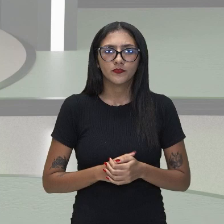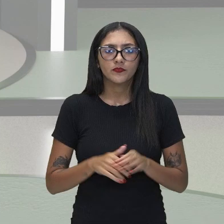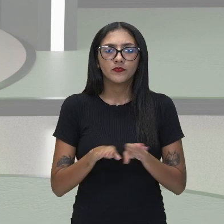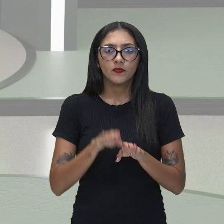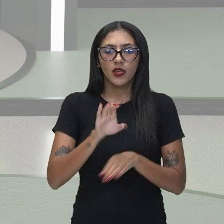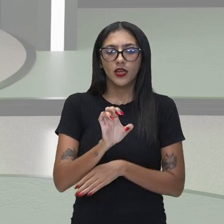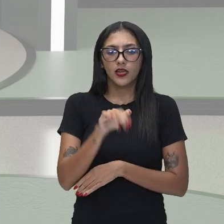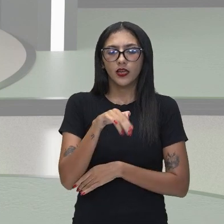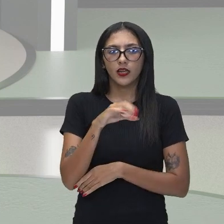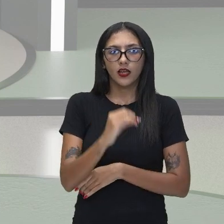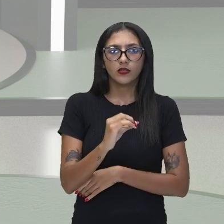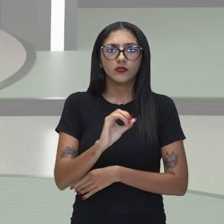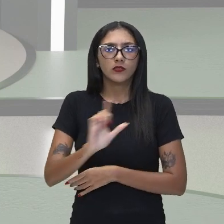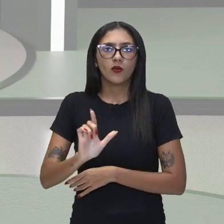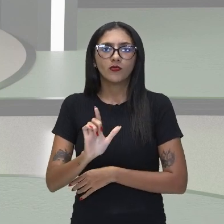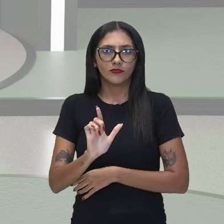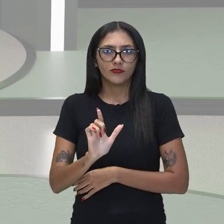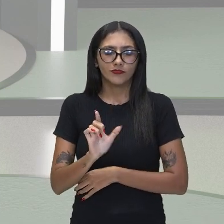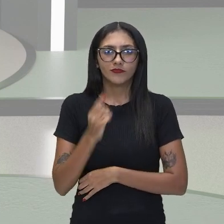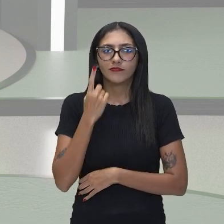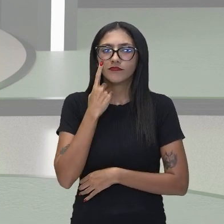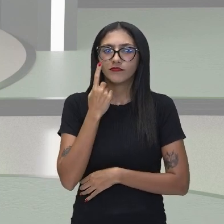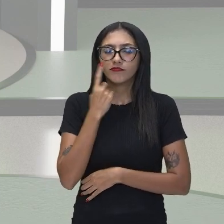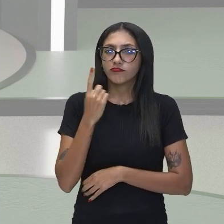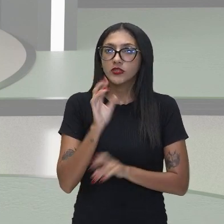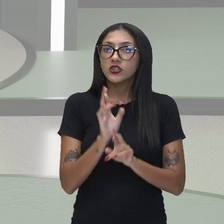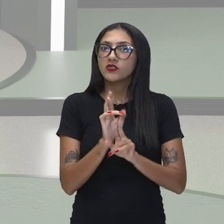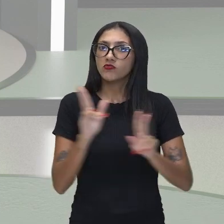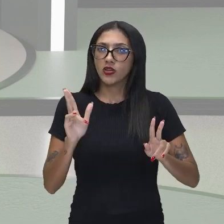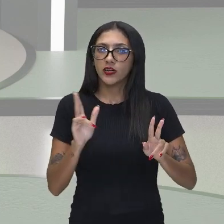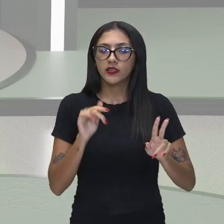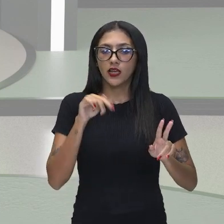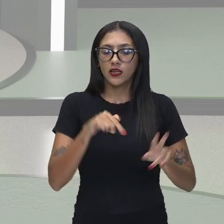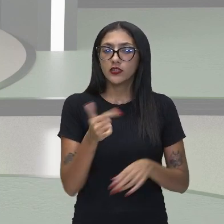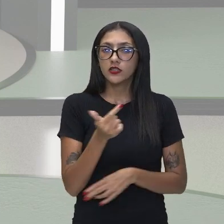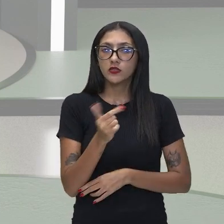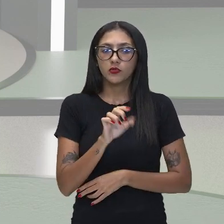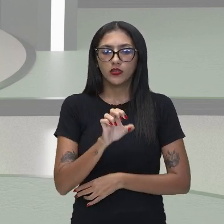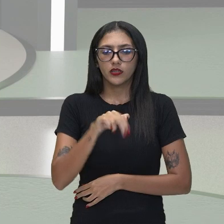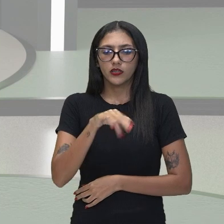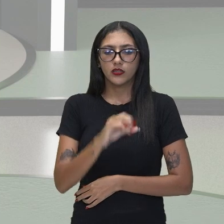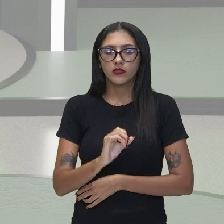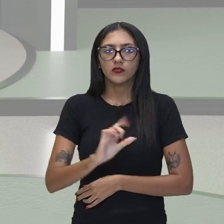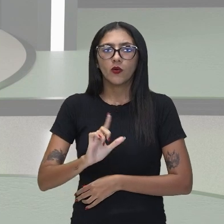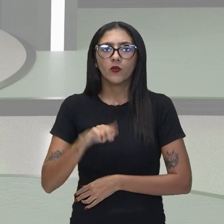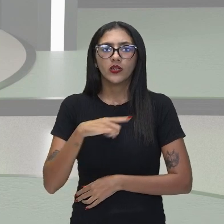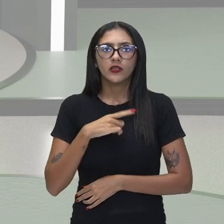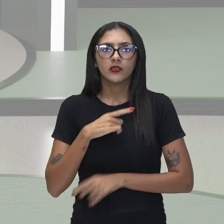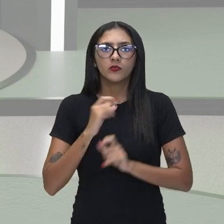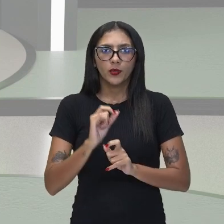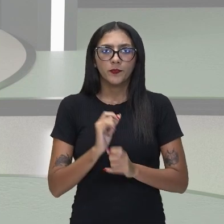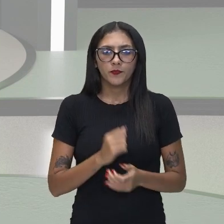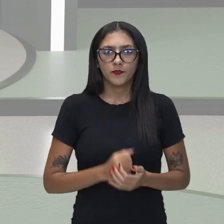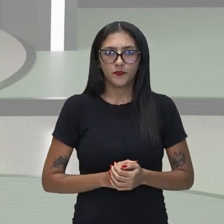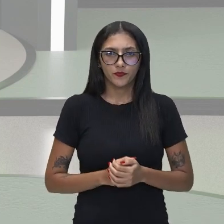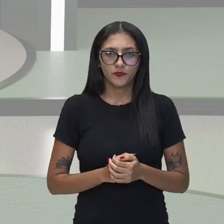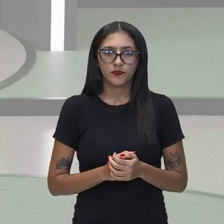enol. Olha a diferença do enol para o álcool. O enol, ele apresenta a hidroxila ligada a um